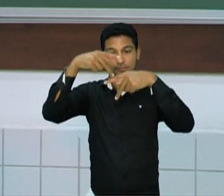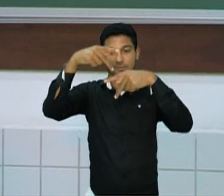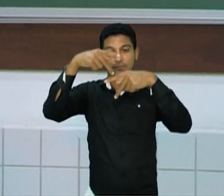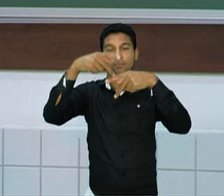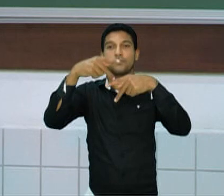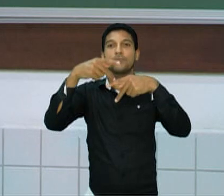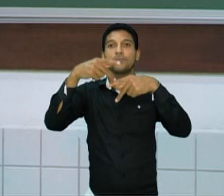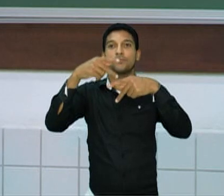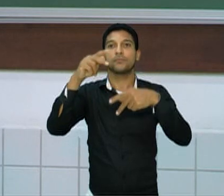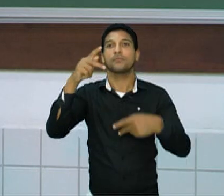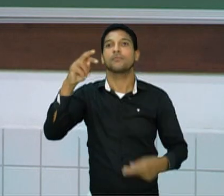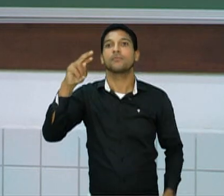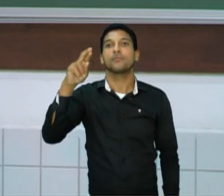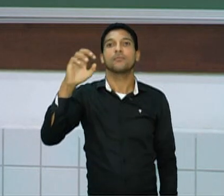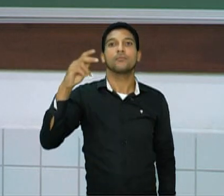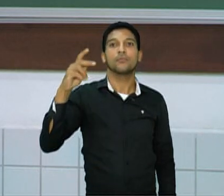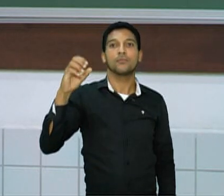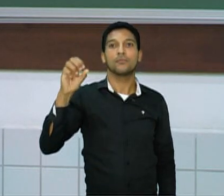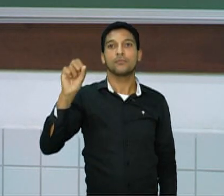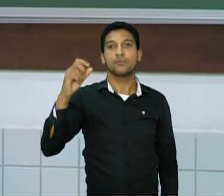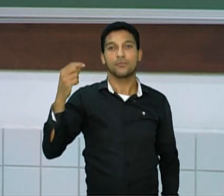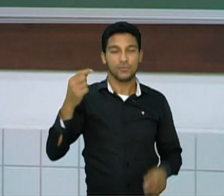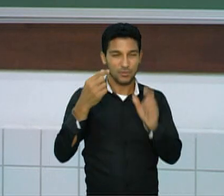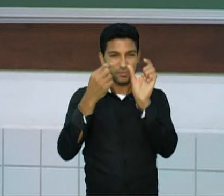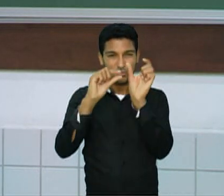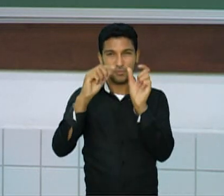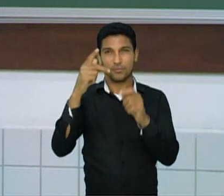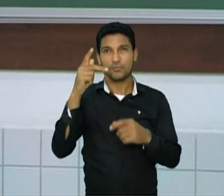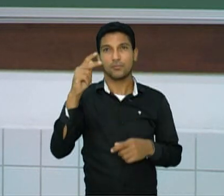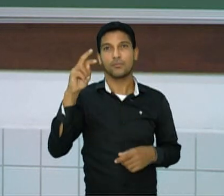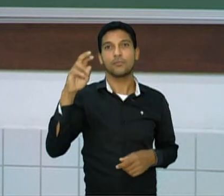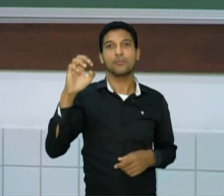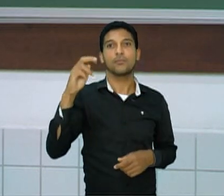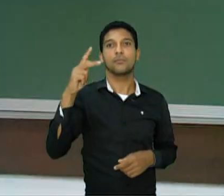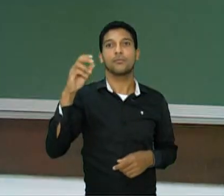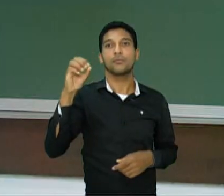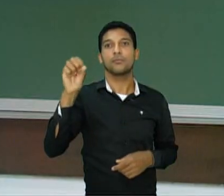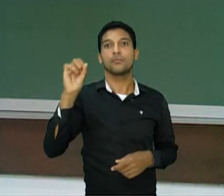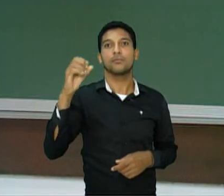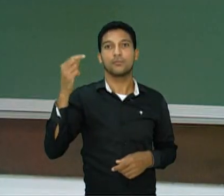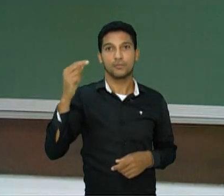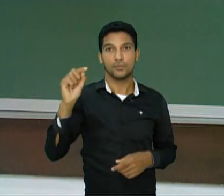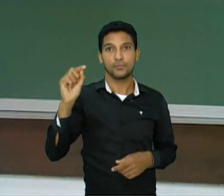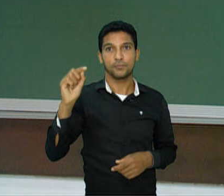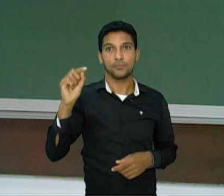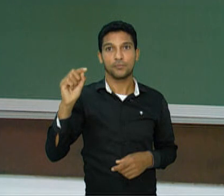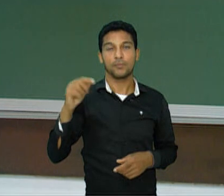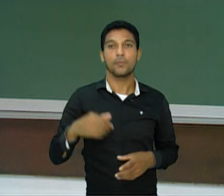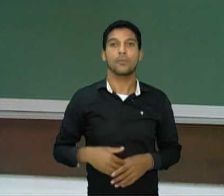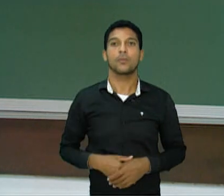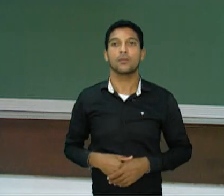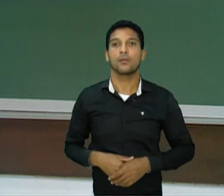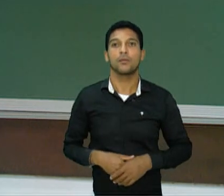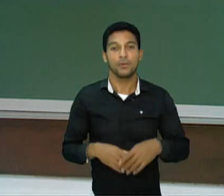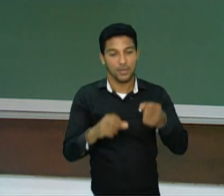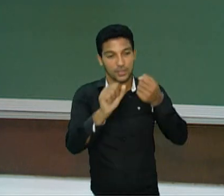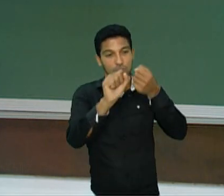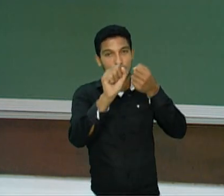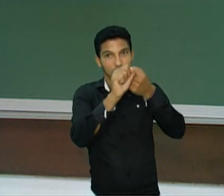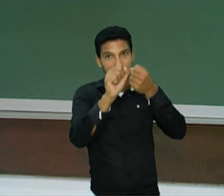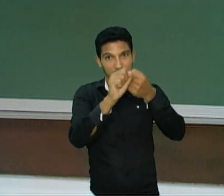diferença? Que na objetiva indireta, completa o sentido de um verbo. Aqui, ela completa o sentido de um nome.